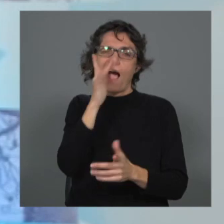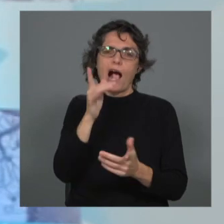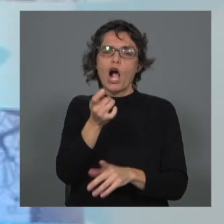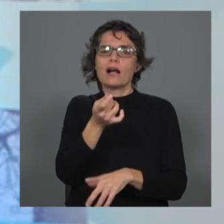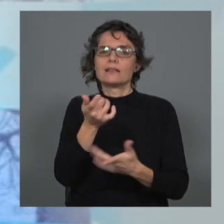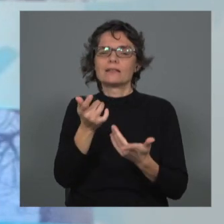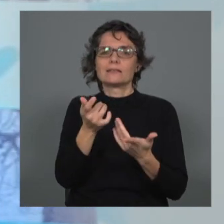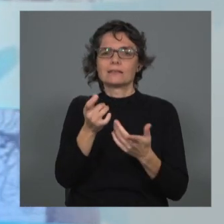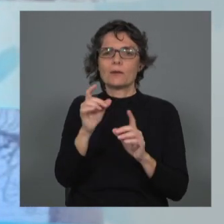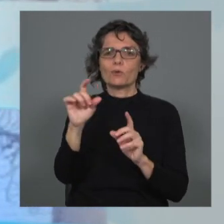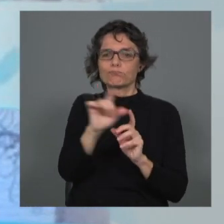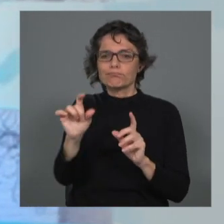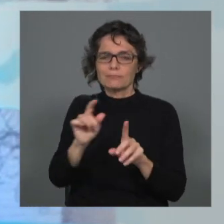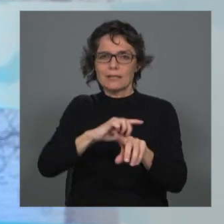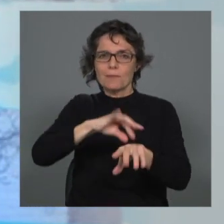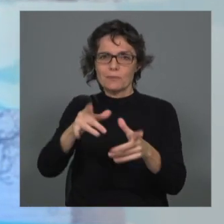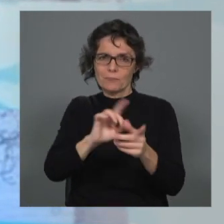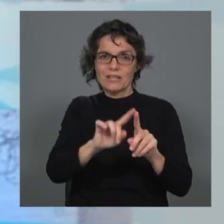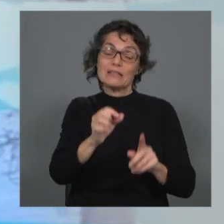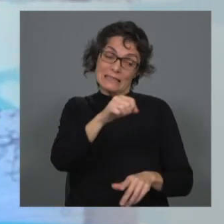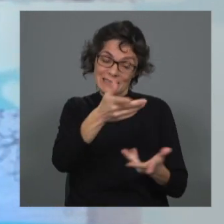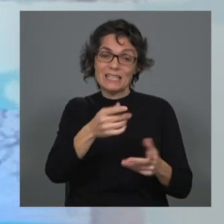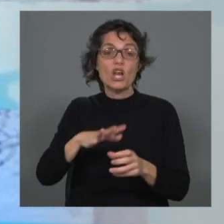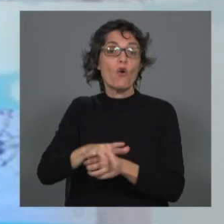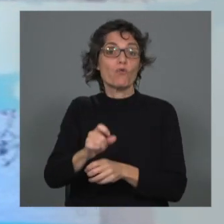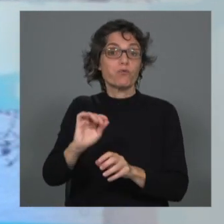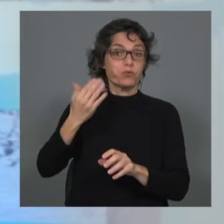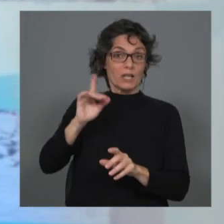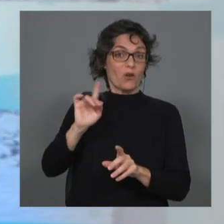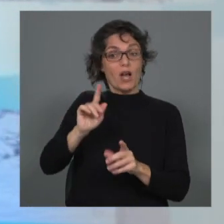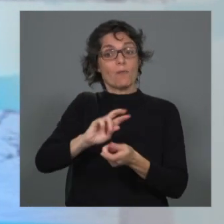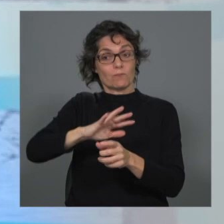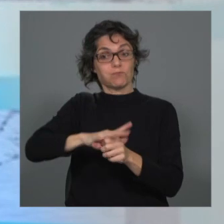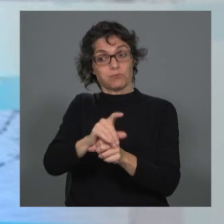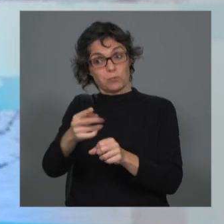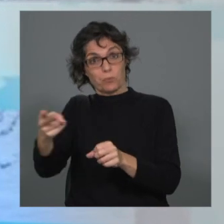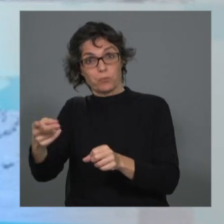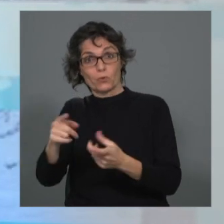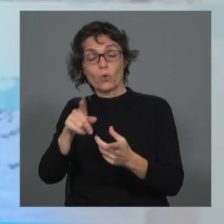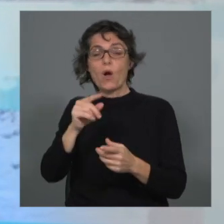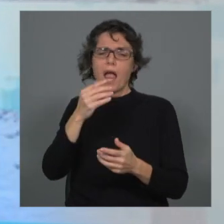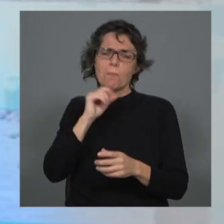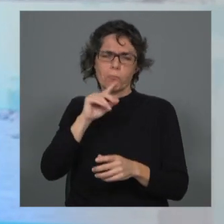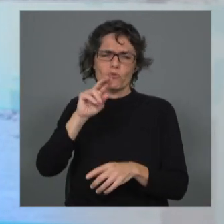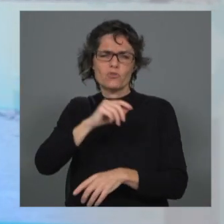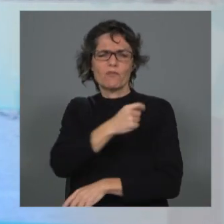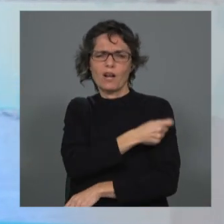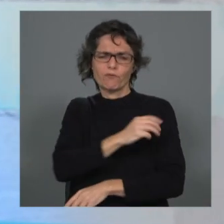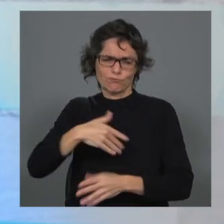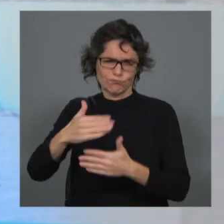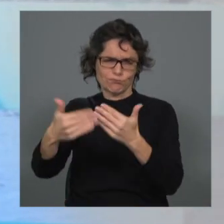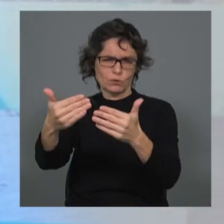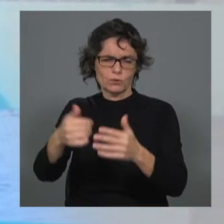vírus inicial. Sim. Provavelmente vamos ter que nos vacinar todos os anos relativamente a este vírus. E ele corresponde a